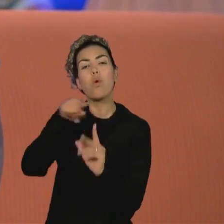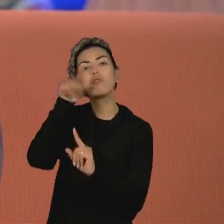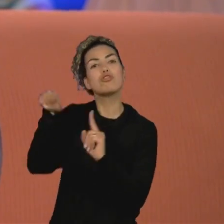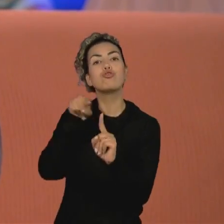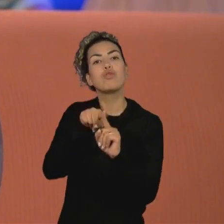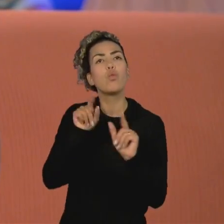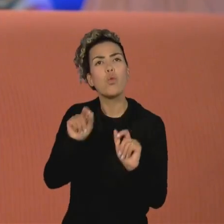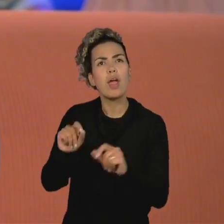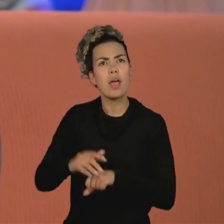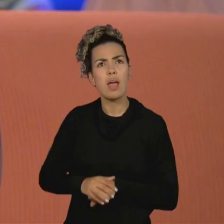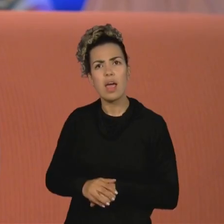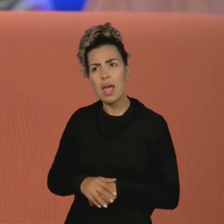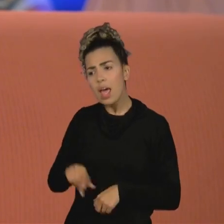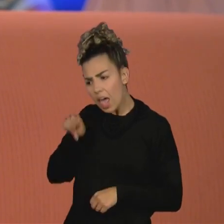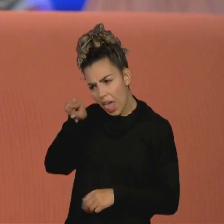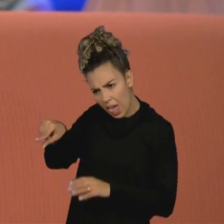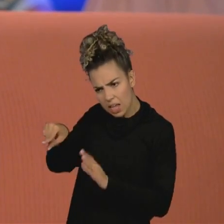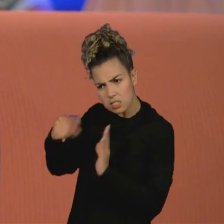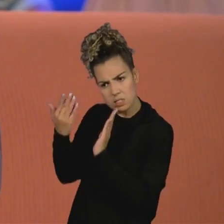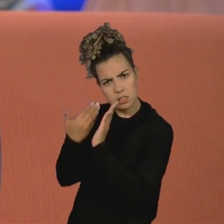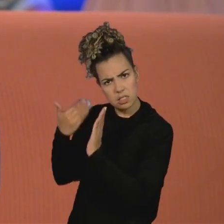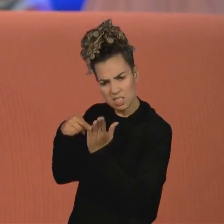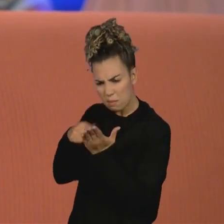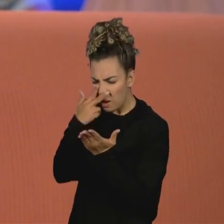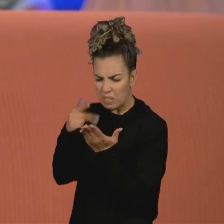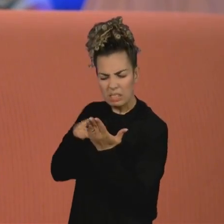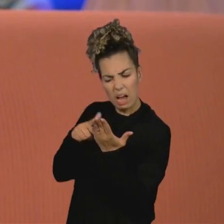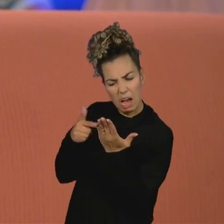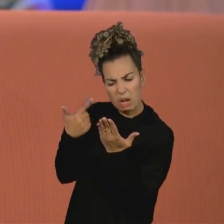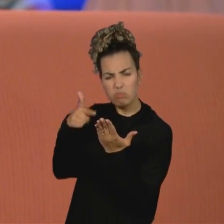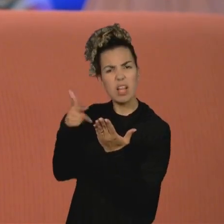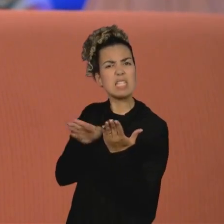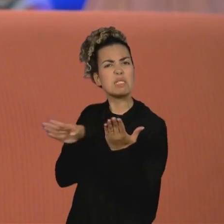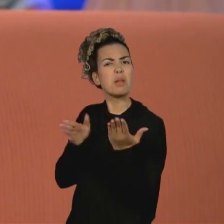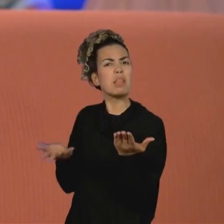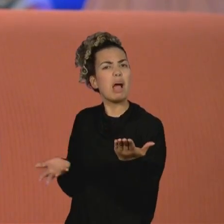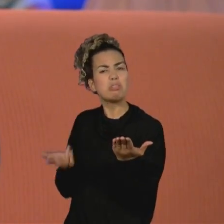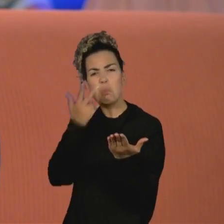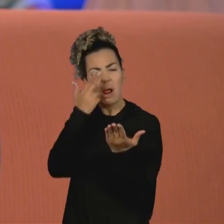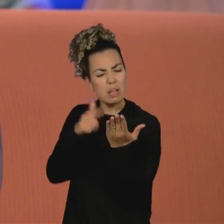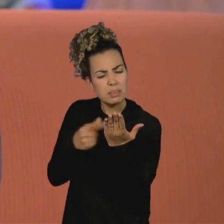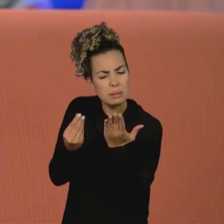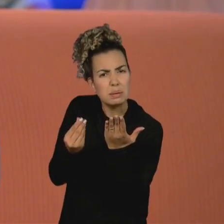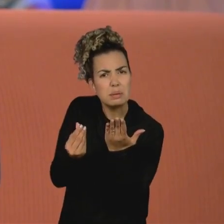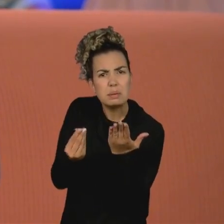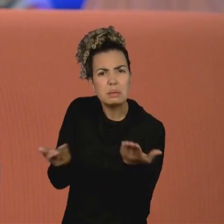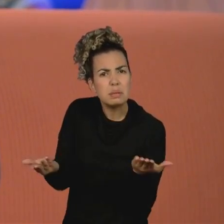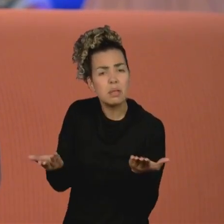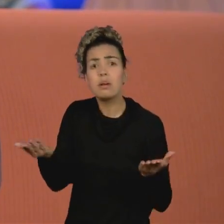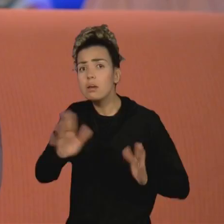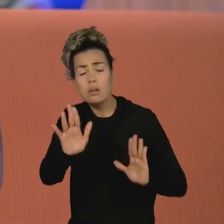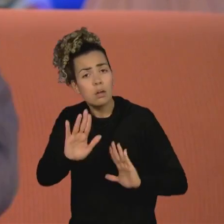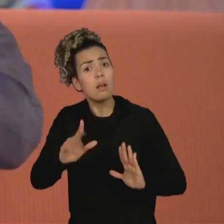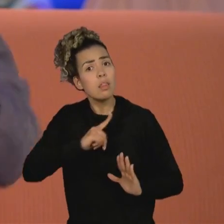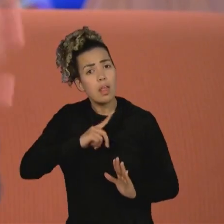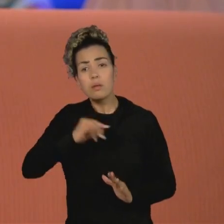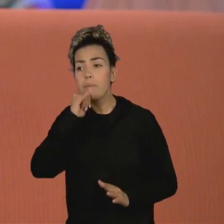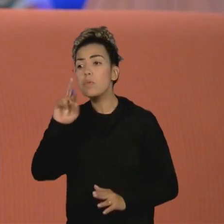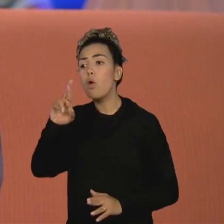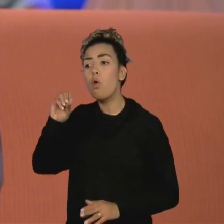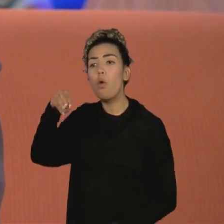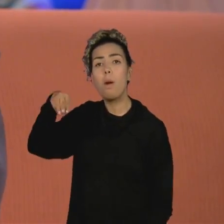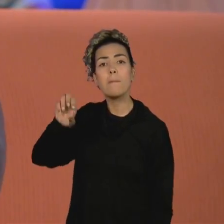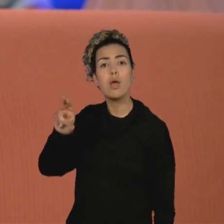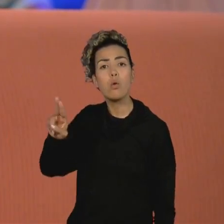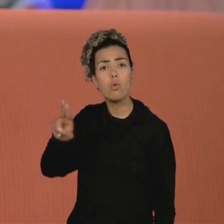trabalho aqui, ele não é inacessível, ele é totalmente, hoje, você está vendo Shakespeare, Romeu e Julieta é uma coisa que podia passar hoje, tem tudo